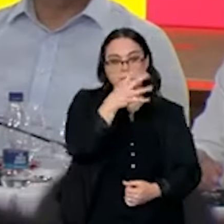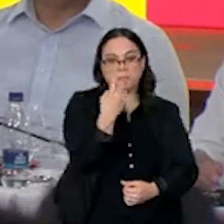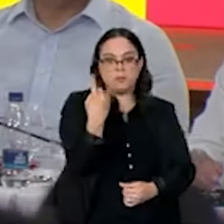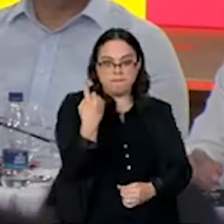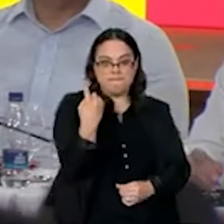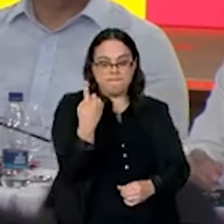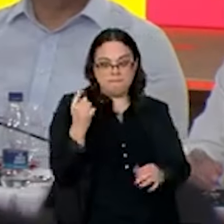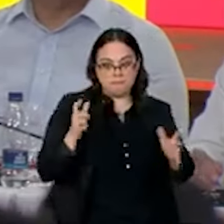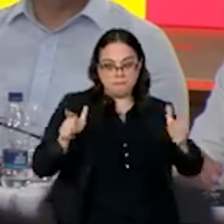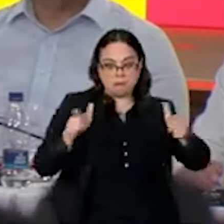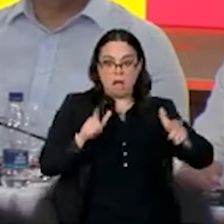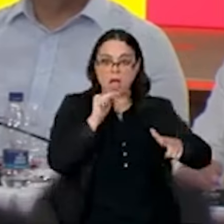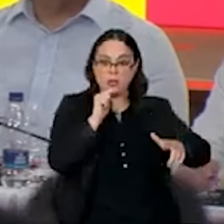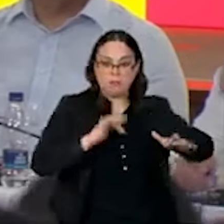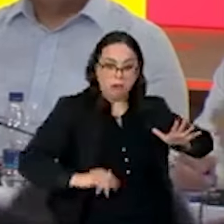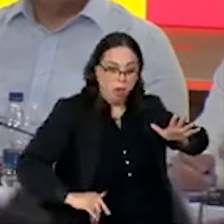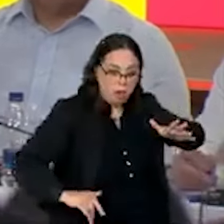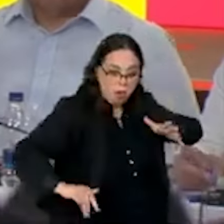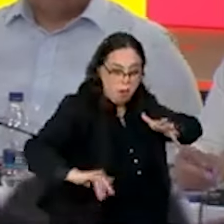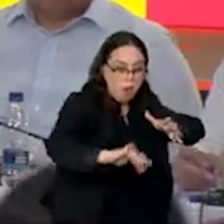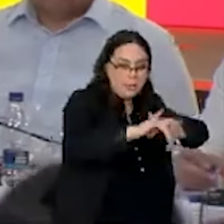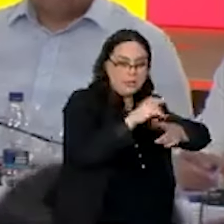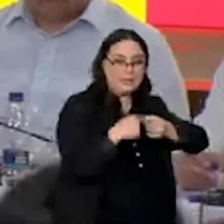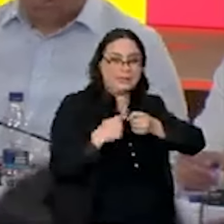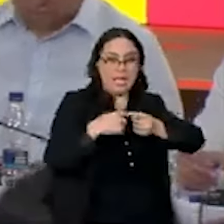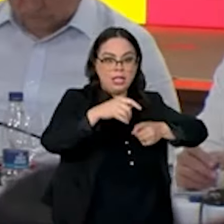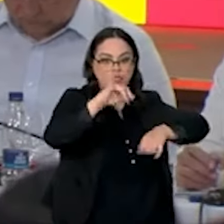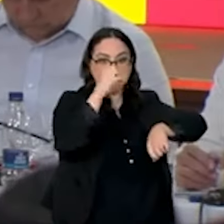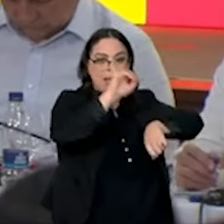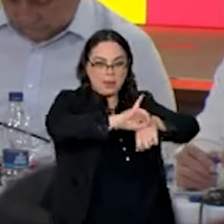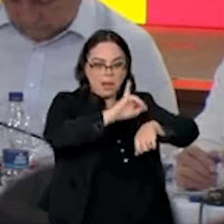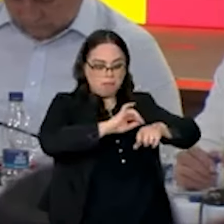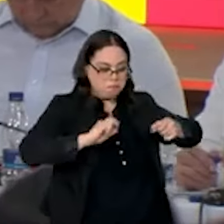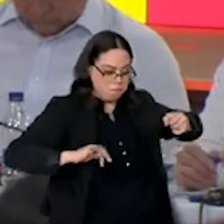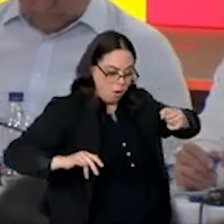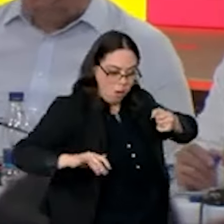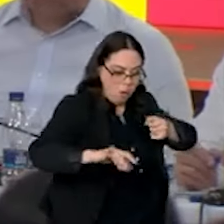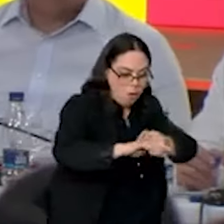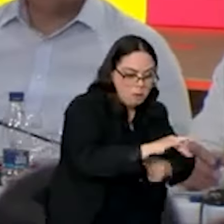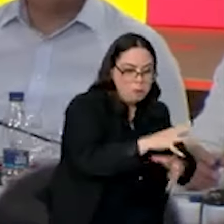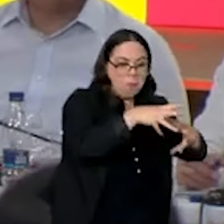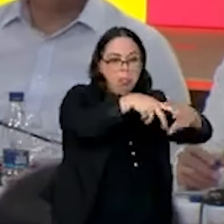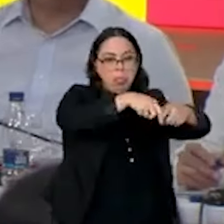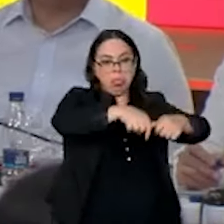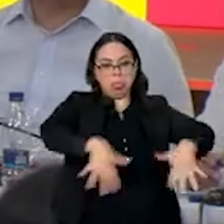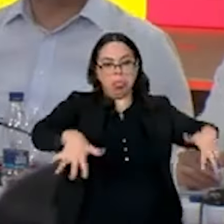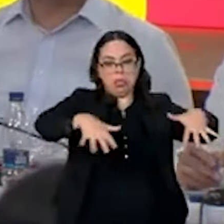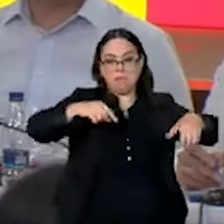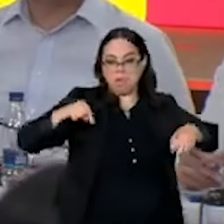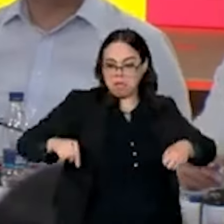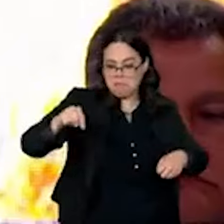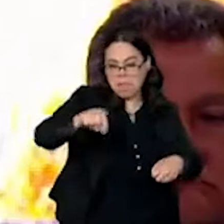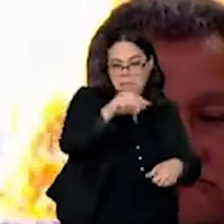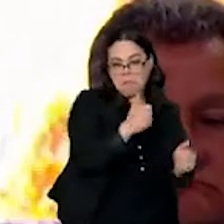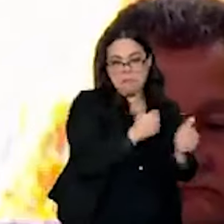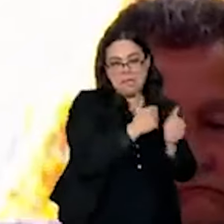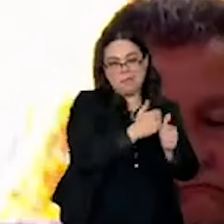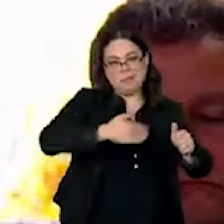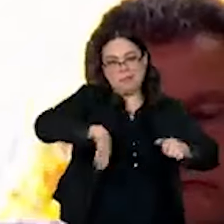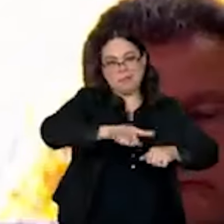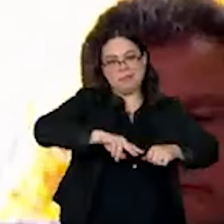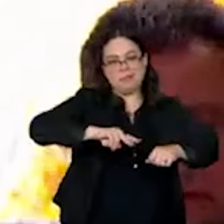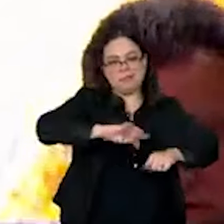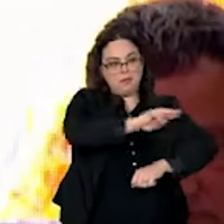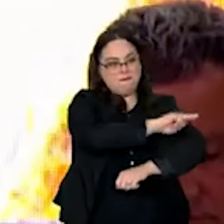que alagou todas as cidades da região metropolitana e destruiu outras regiões de cidade no Vale do